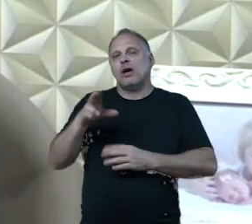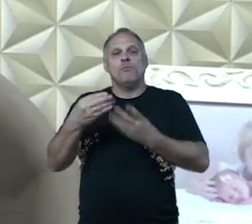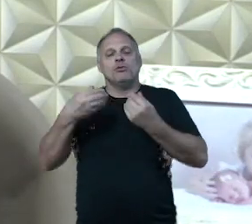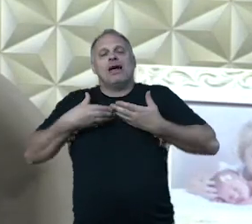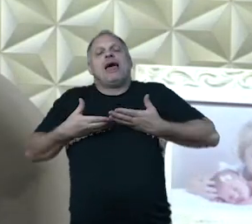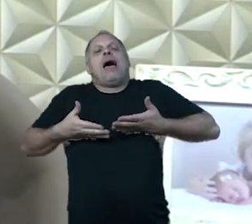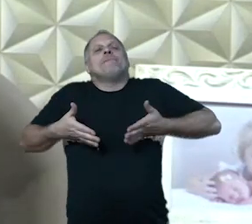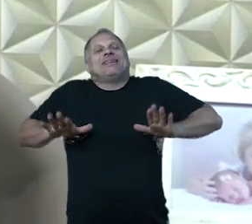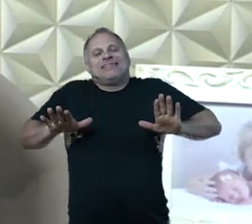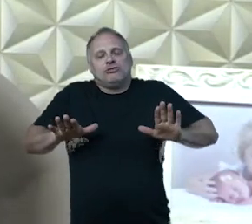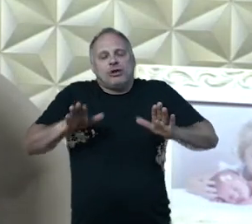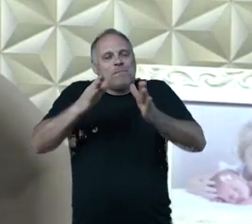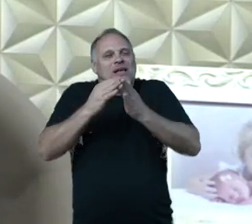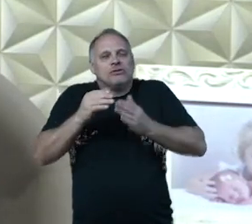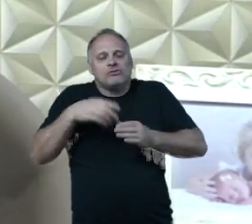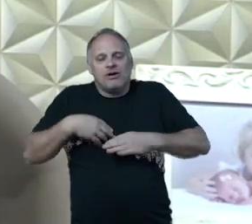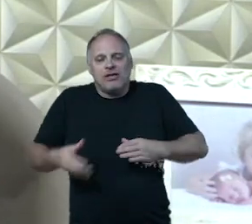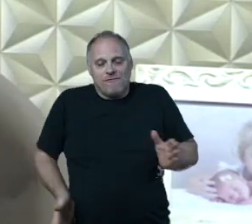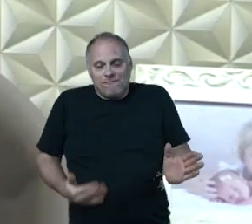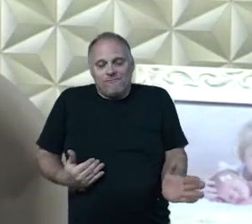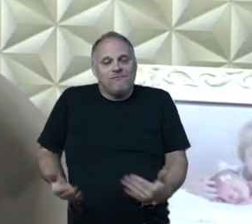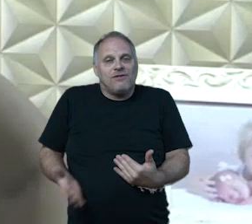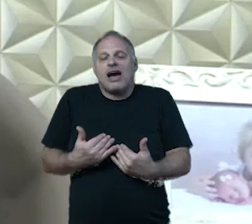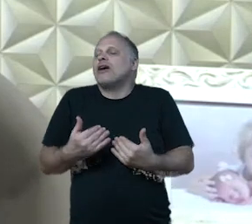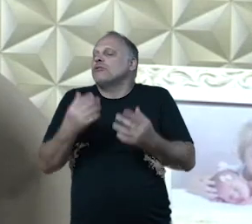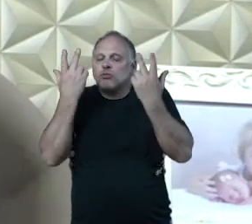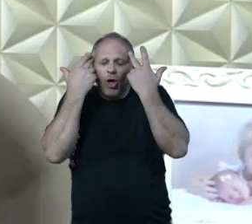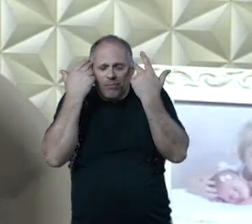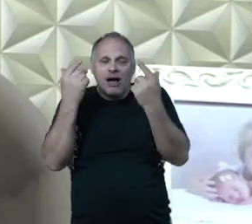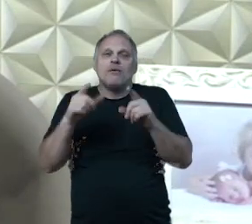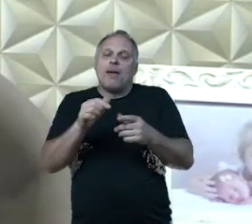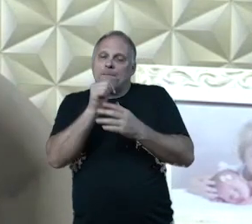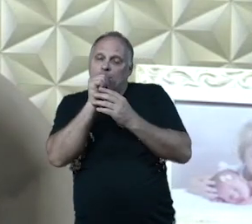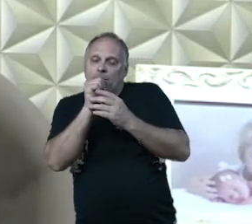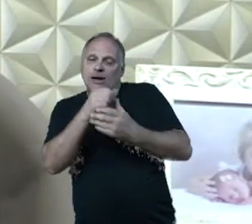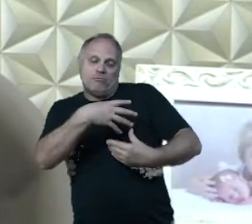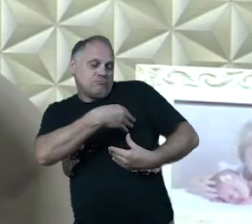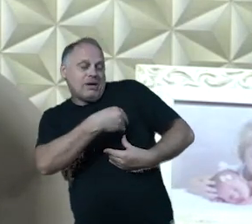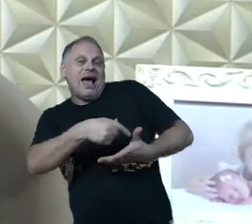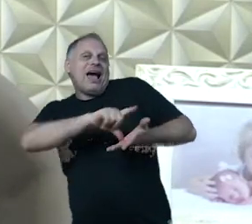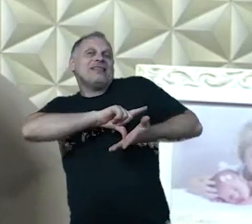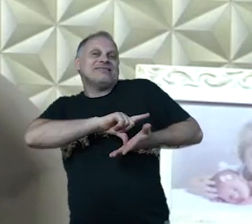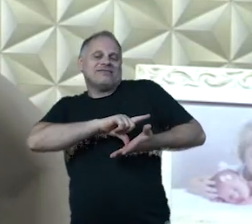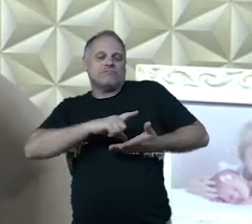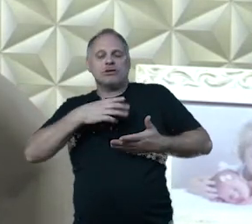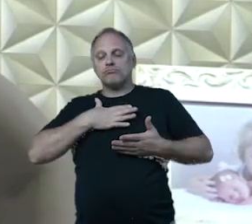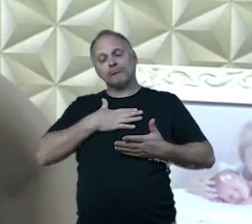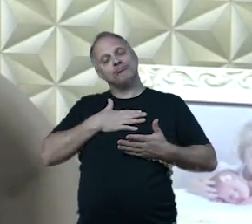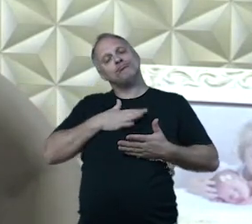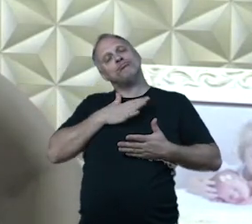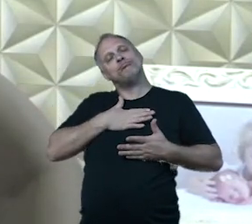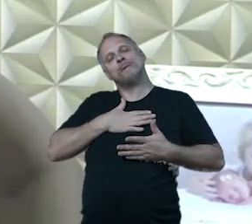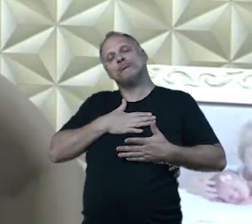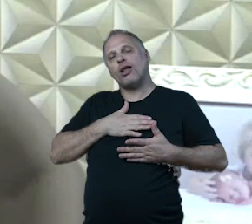ou peladinhos. Então, eu peço já para deixar só de fraldinha, para a gente não precisar mexer, e dar um mamar antes também, para tentar